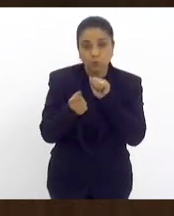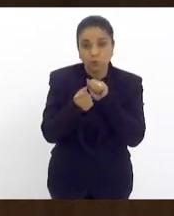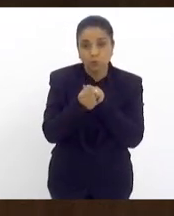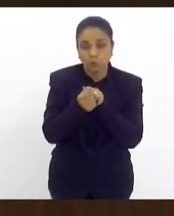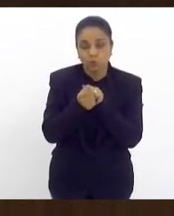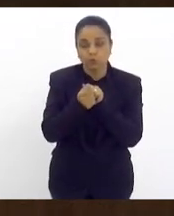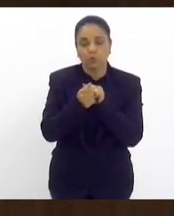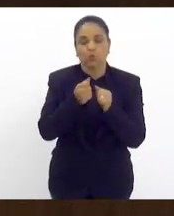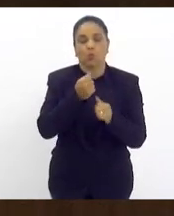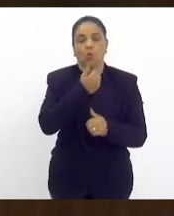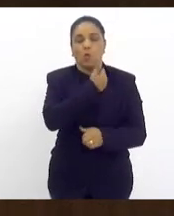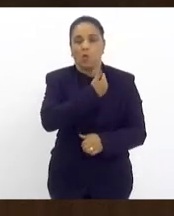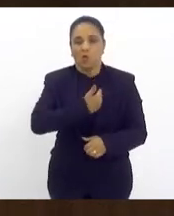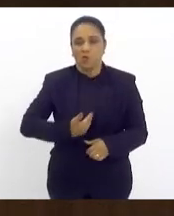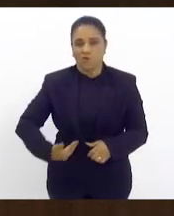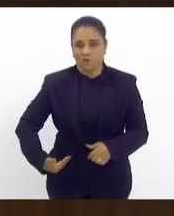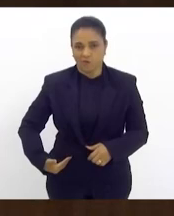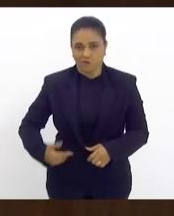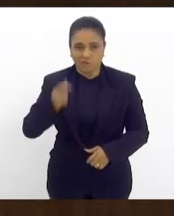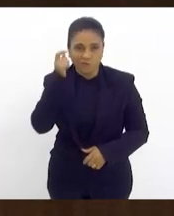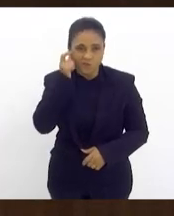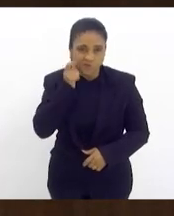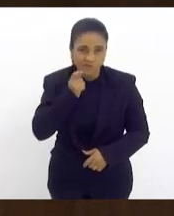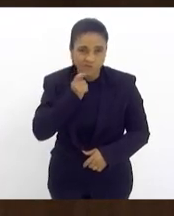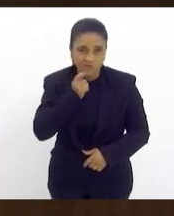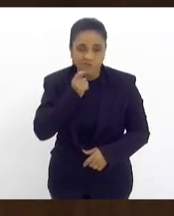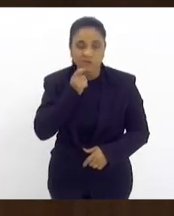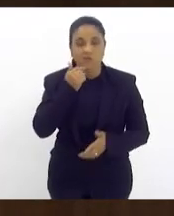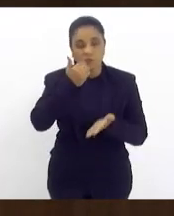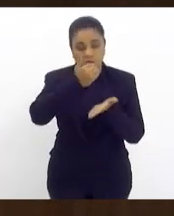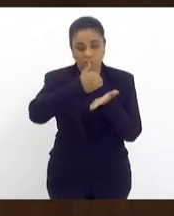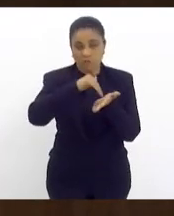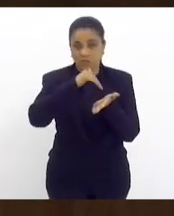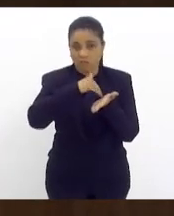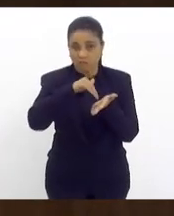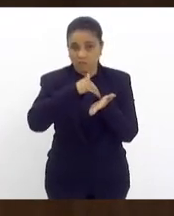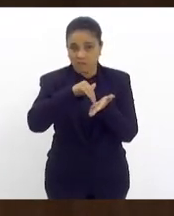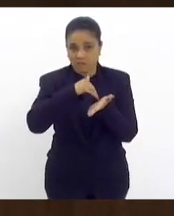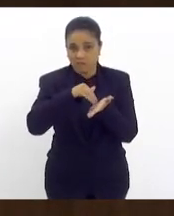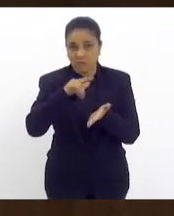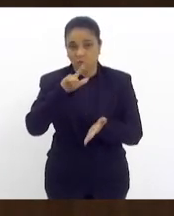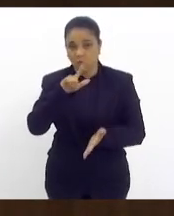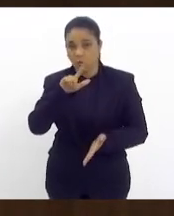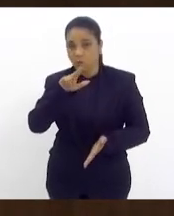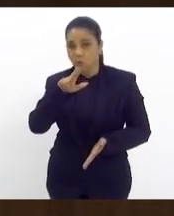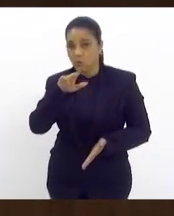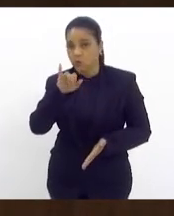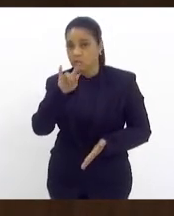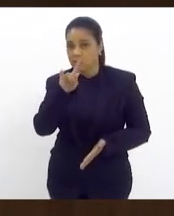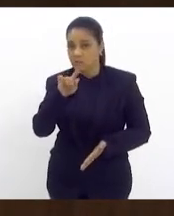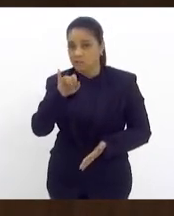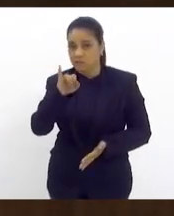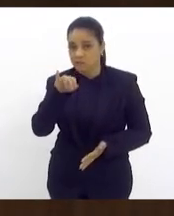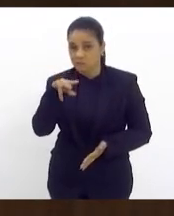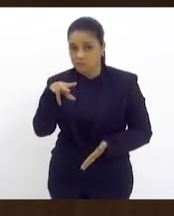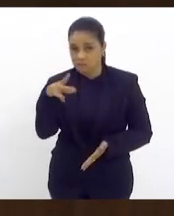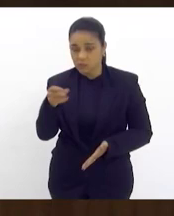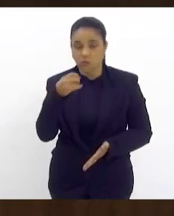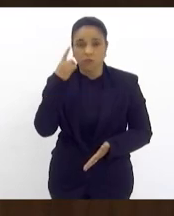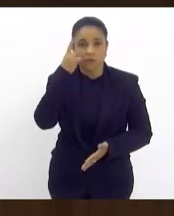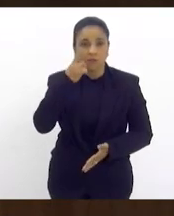ao Governador Cláudio Castro E ao secretário Dr Luizinho deputado federal